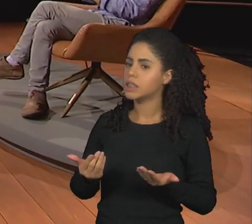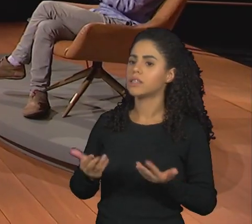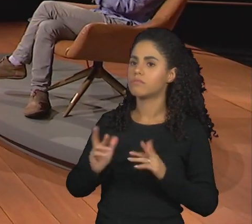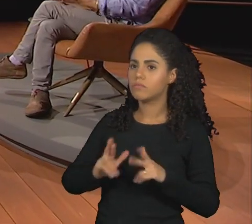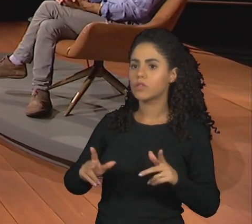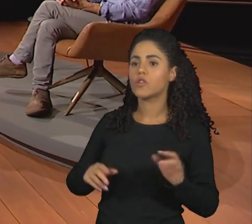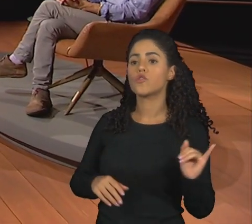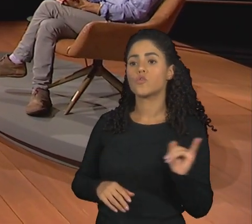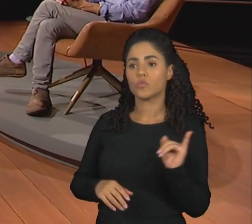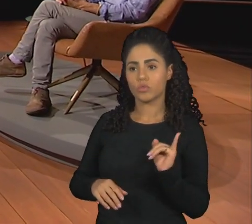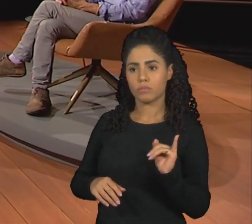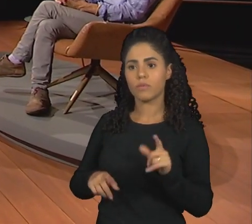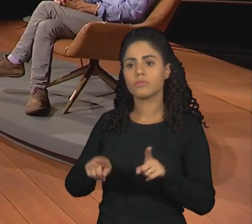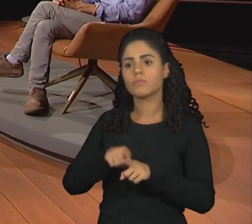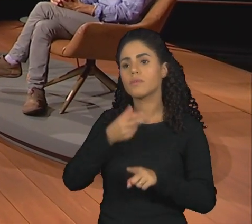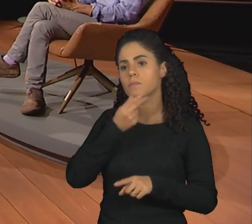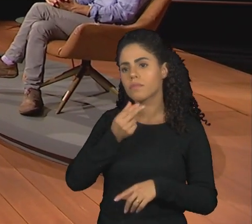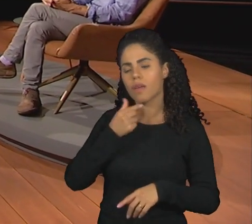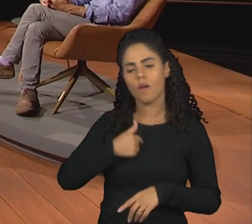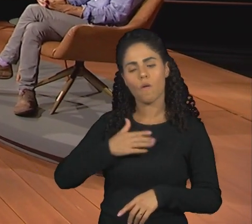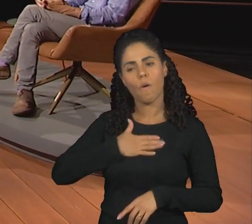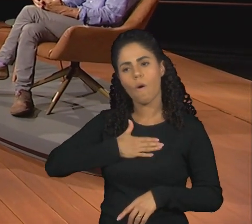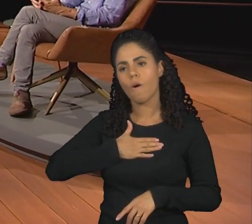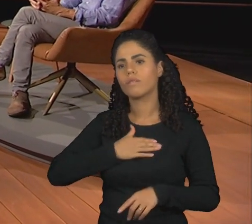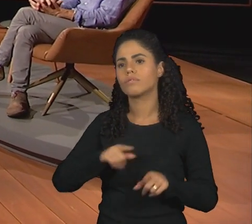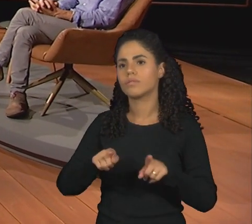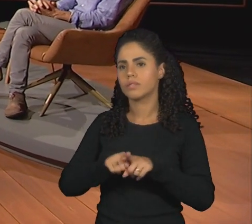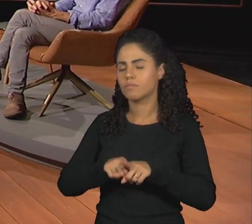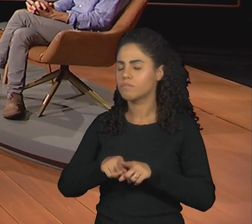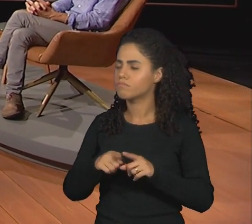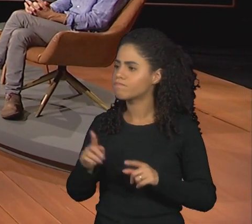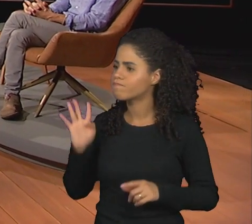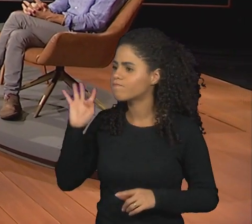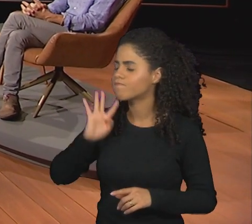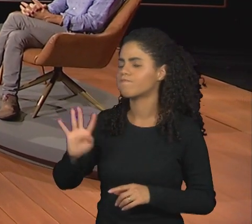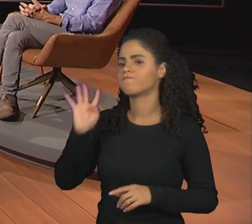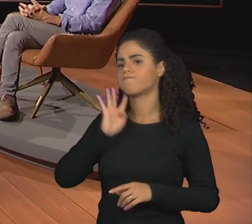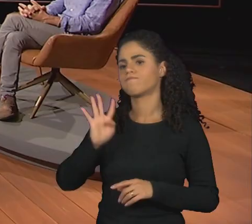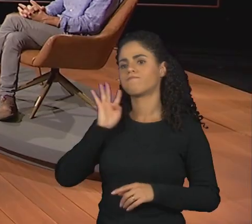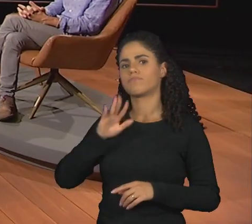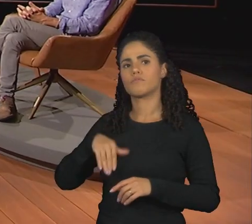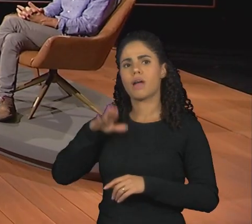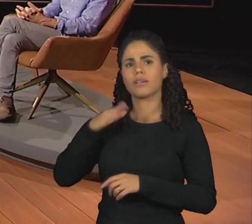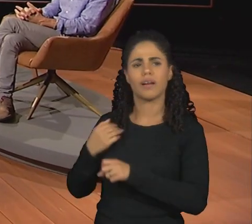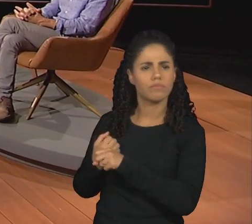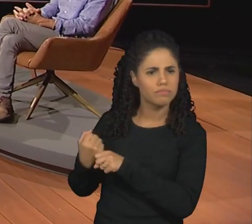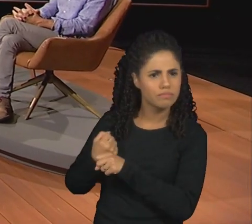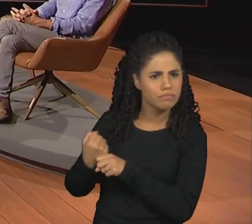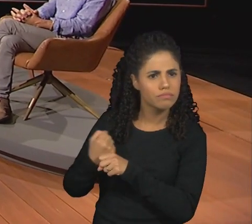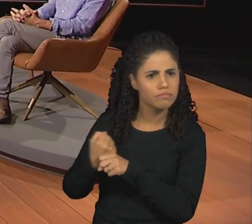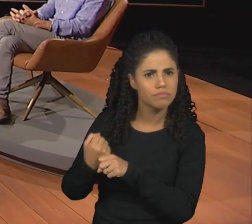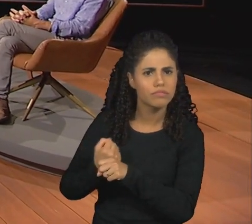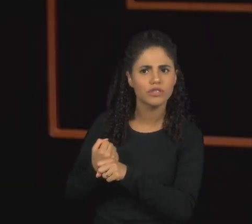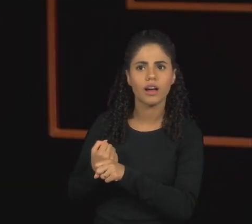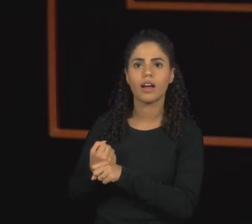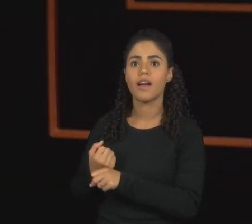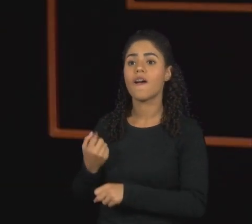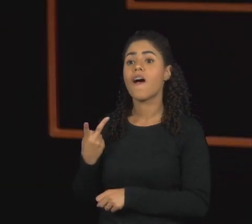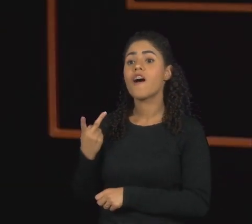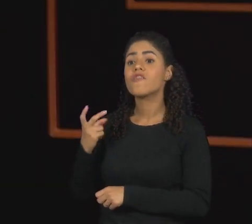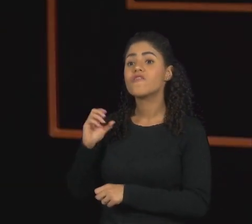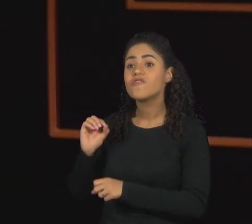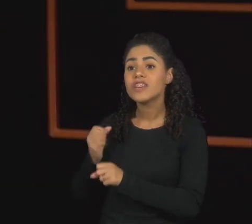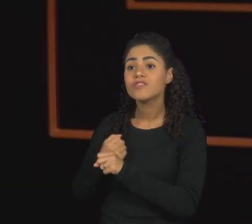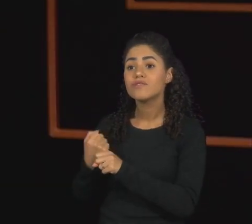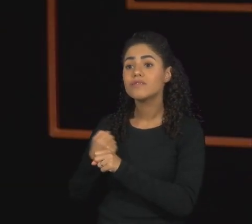Os Irmãos Karamazov é uma outra paixão. Dostoiévski é uma grande paixão, é um dos autores. Há muitos anos você está mexendo com isso, né? Faz 20 anos